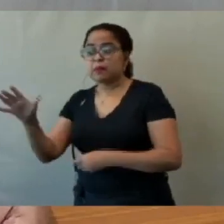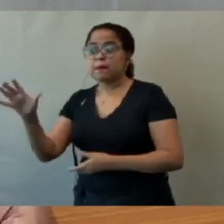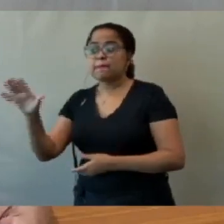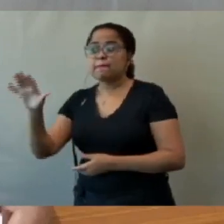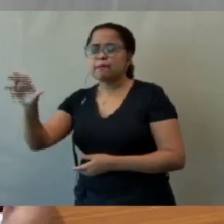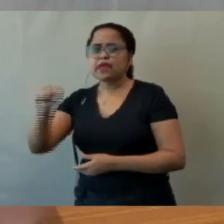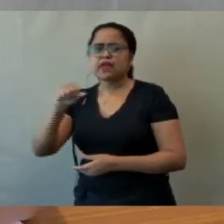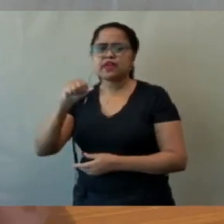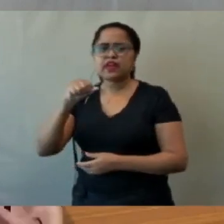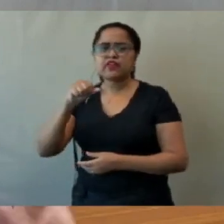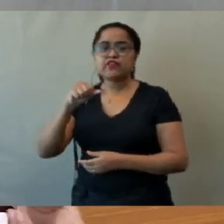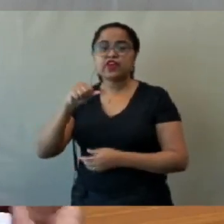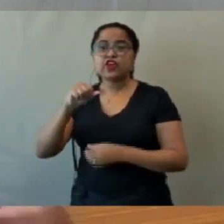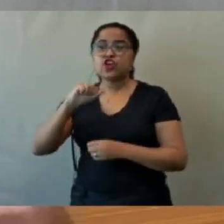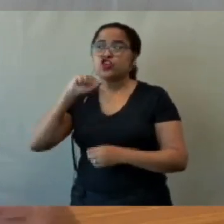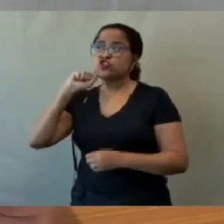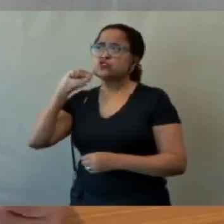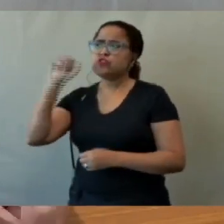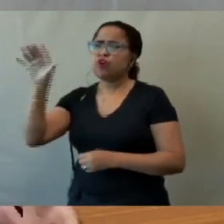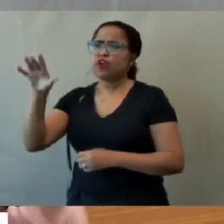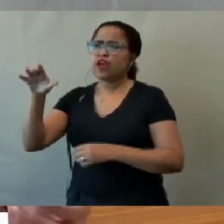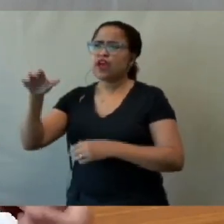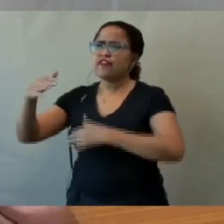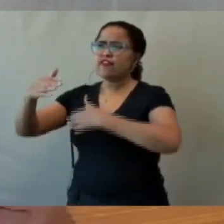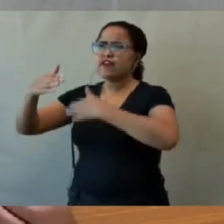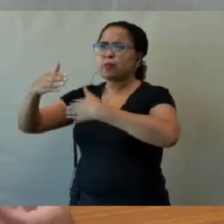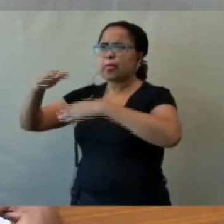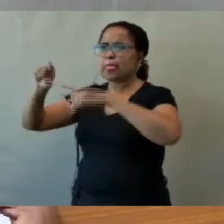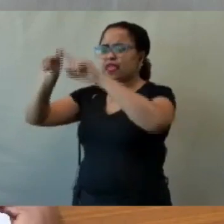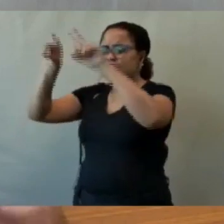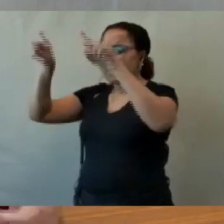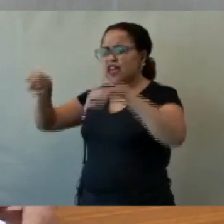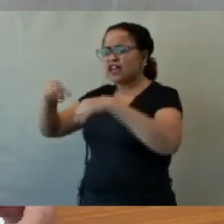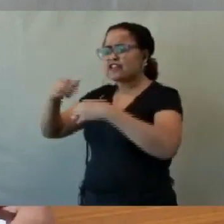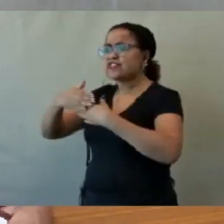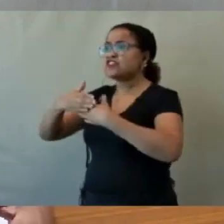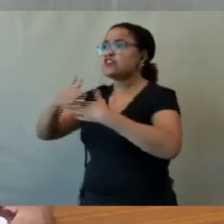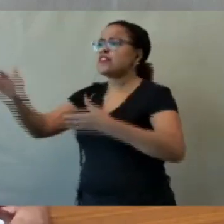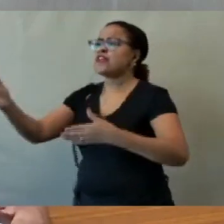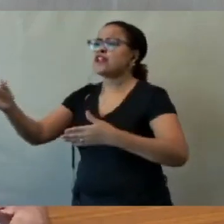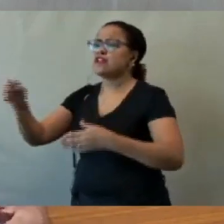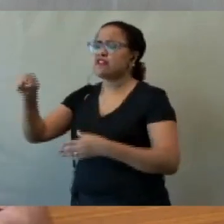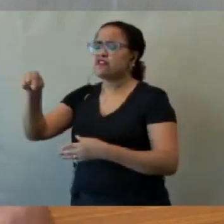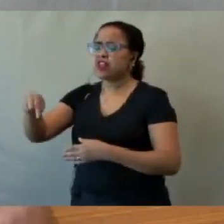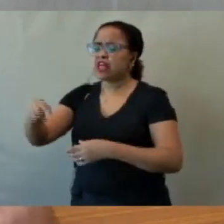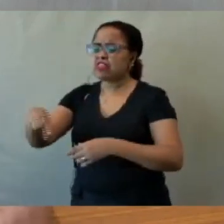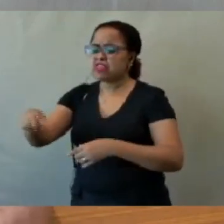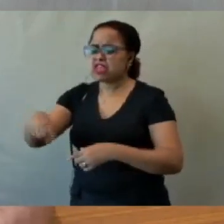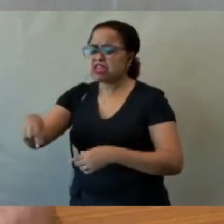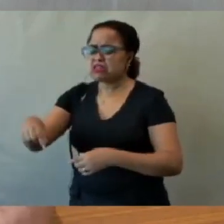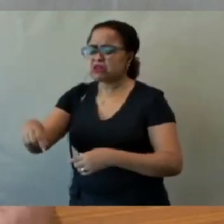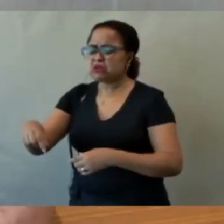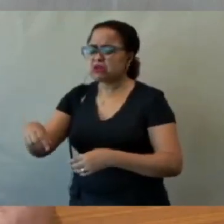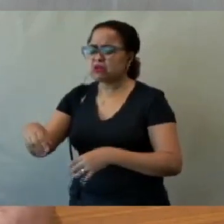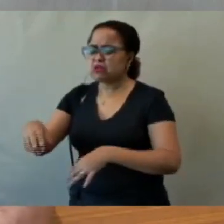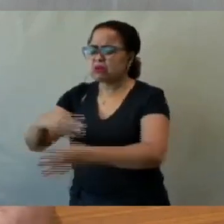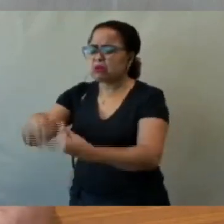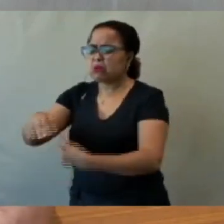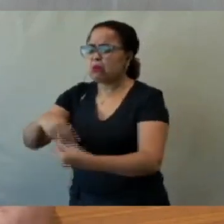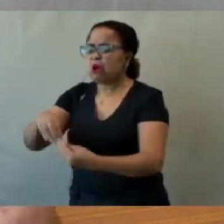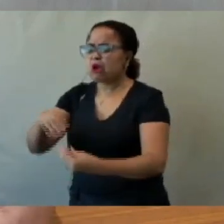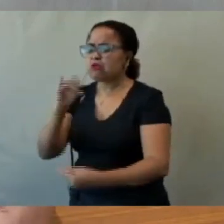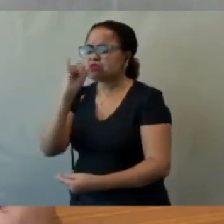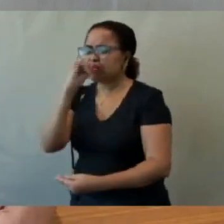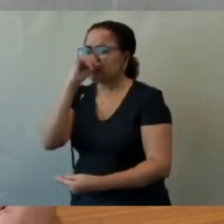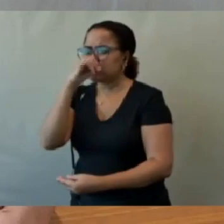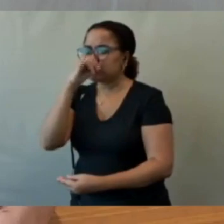pela janela. E, da janela, a gente caía dentro da lama, no meio dos porcos. Inclusive, tinham